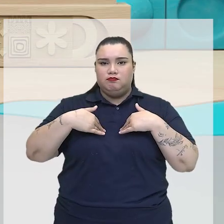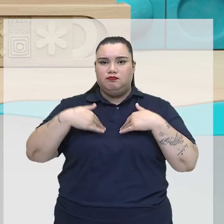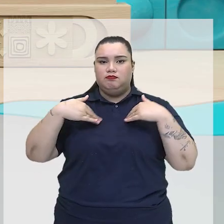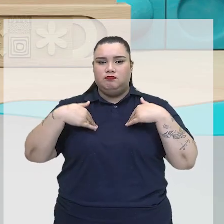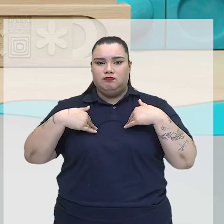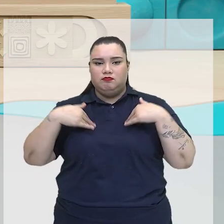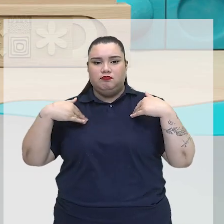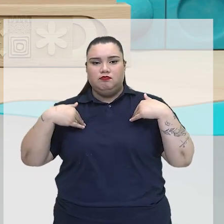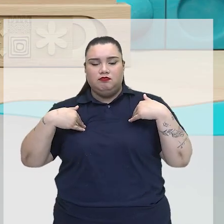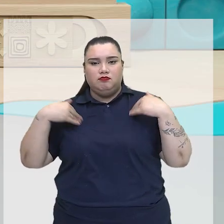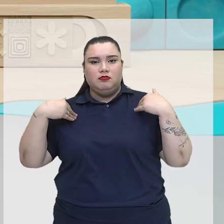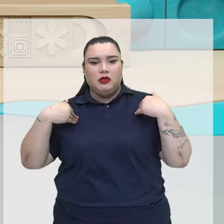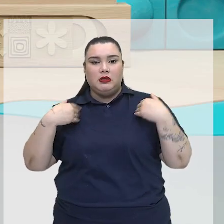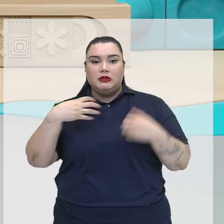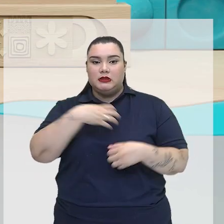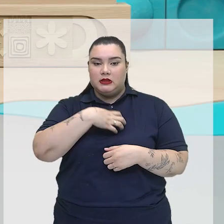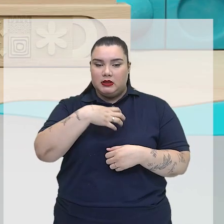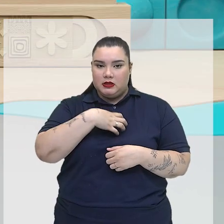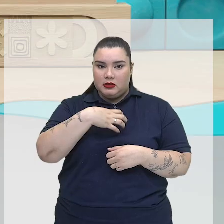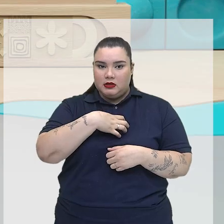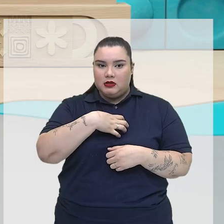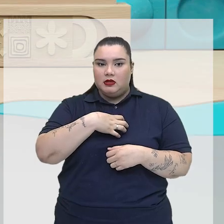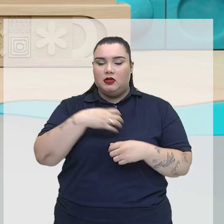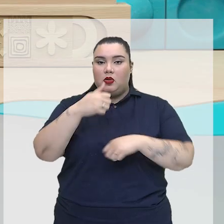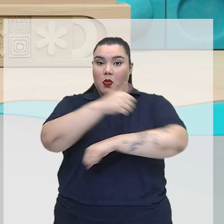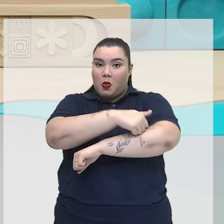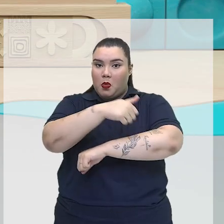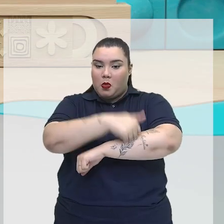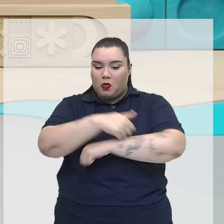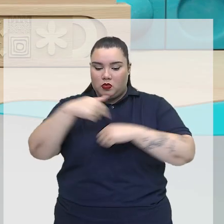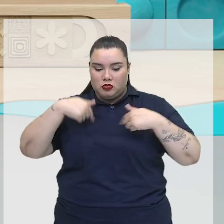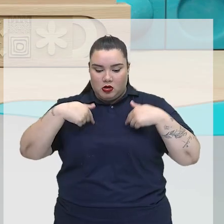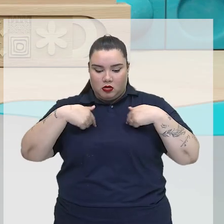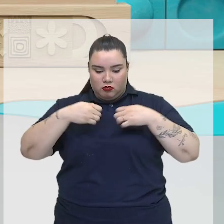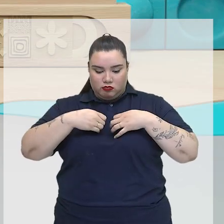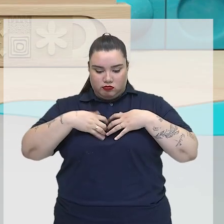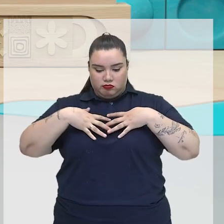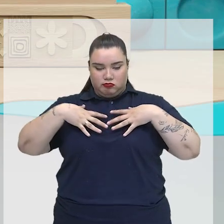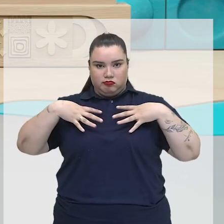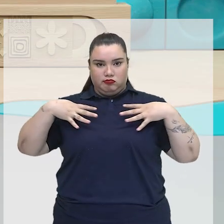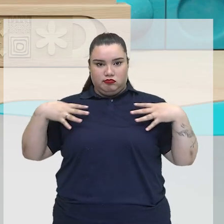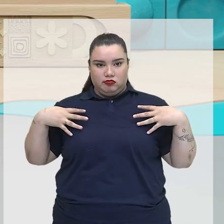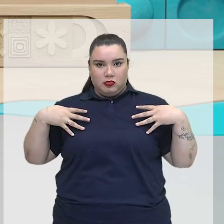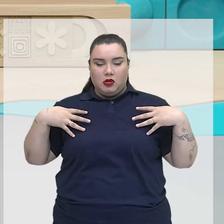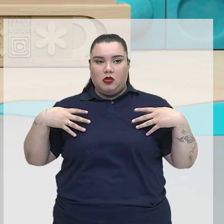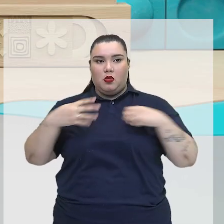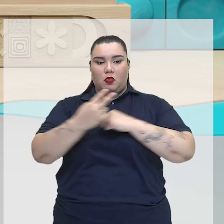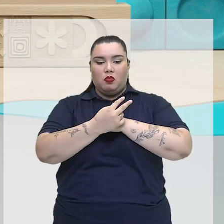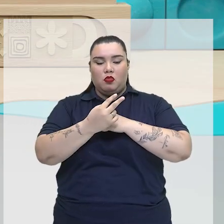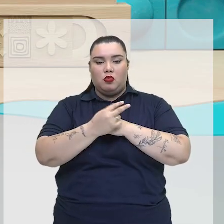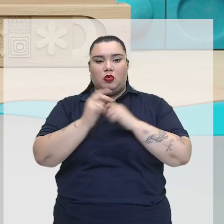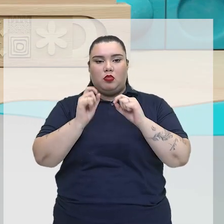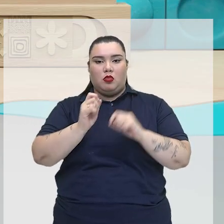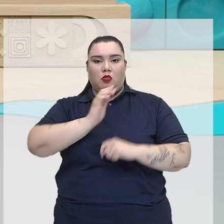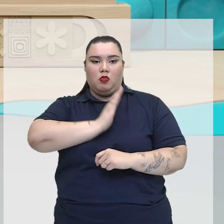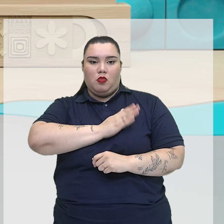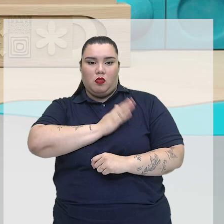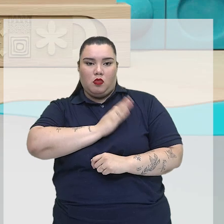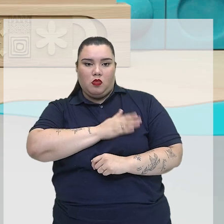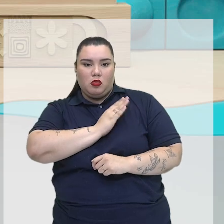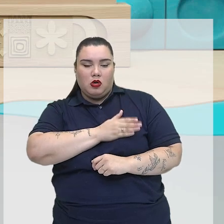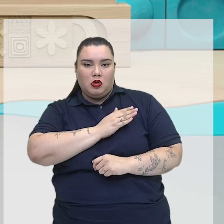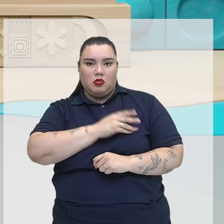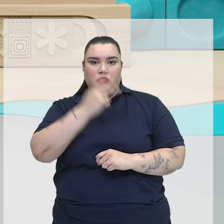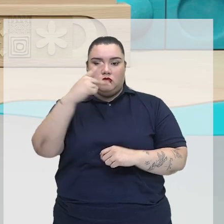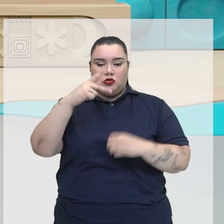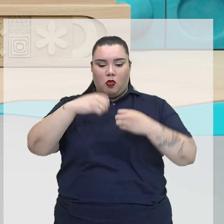vocês. Sintam aí que existe ossos, né, que estão protegendo o quê? O seu coração, estão protegendo o